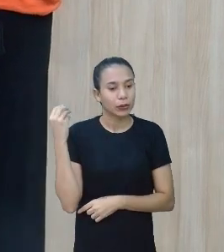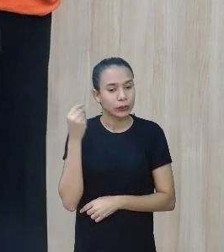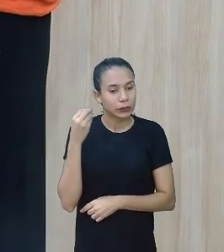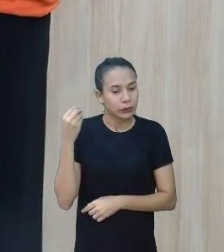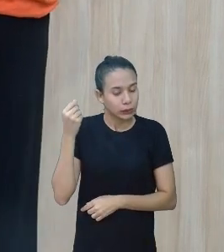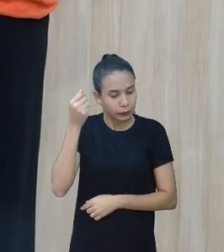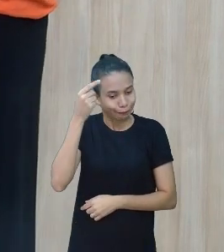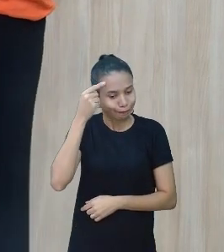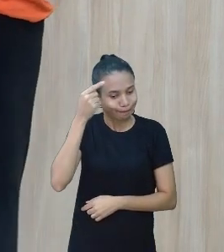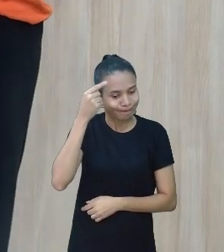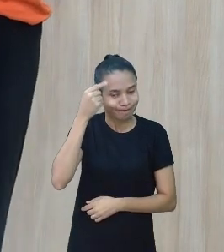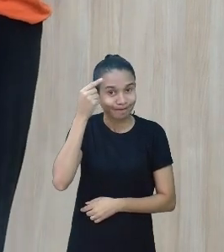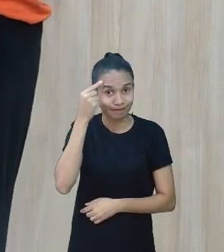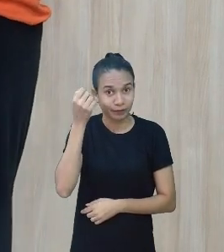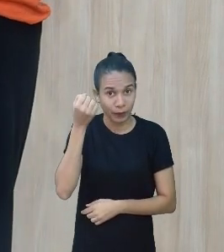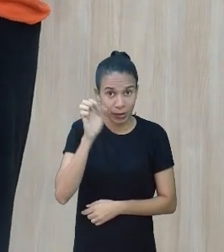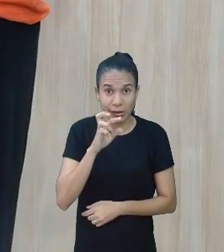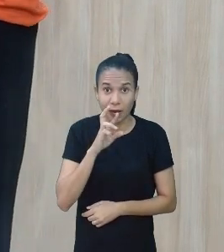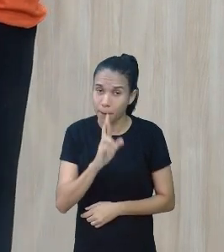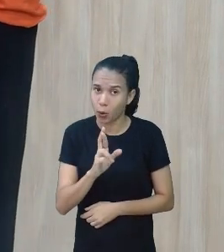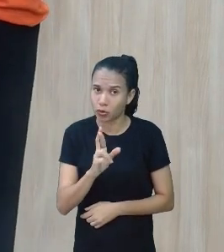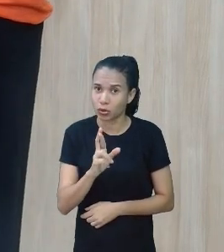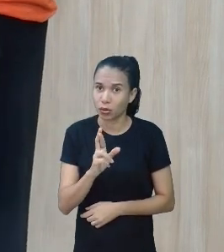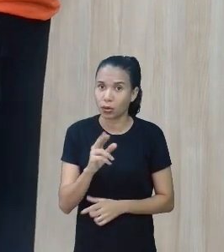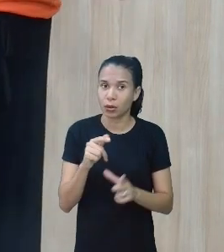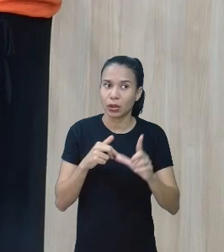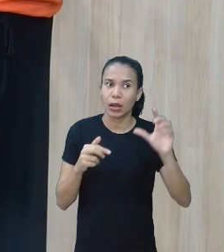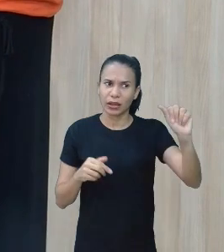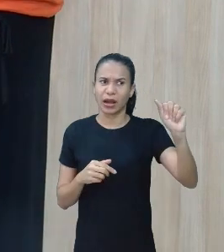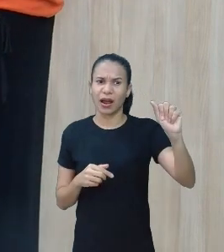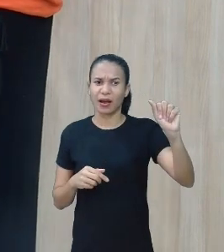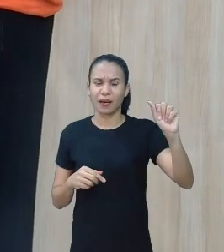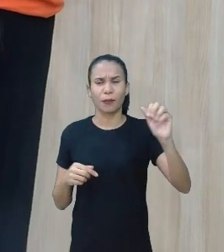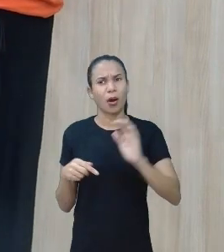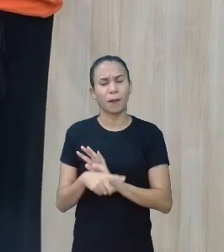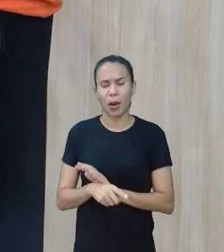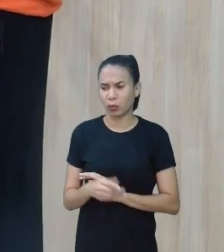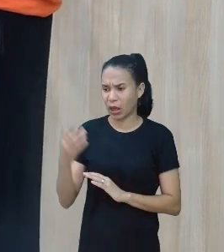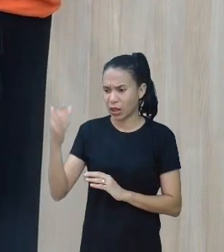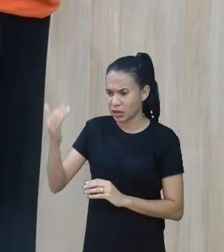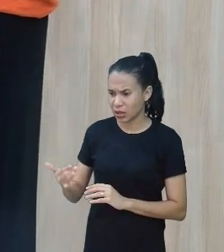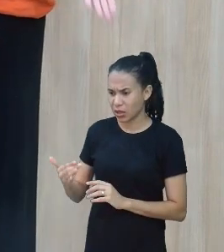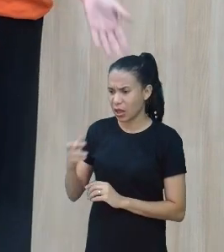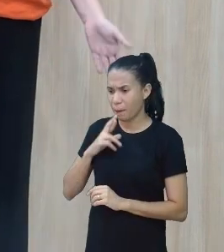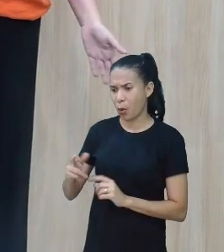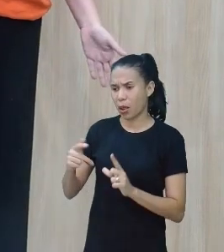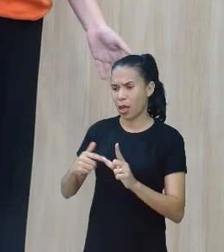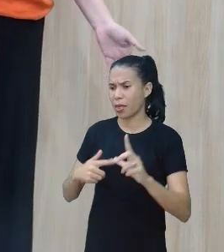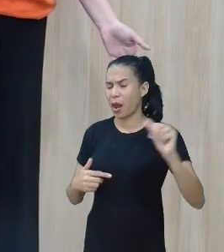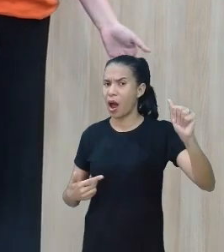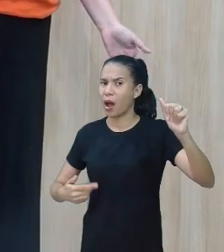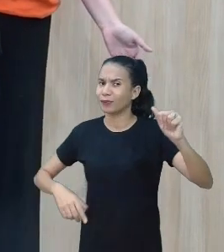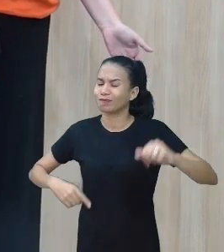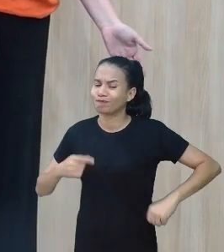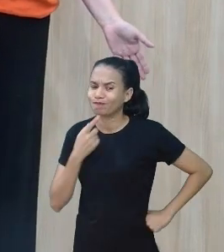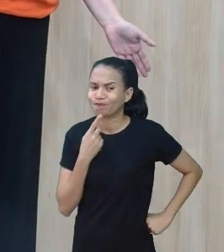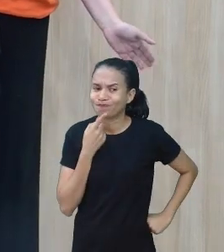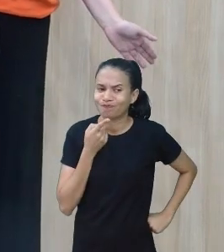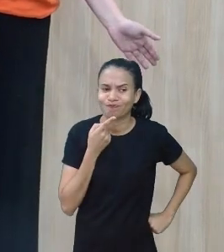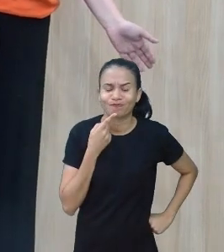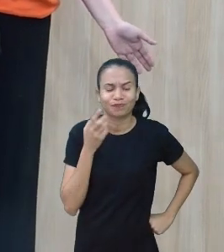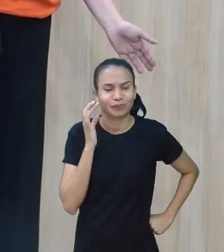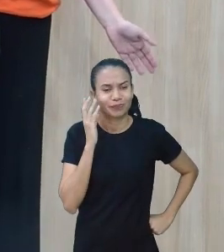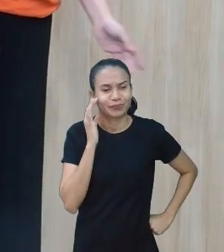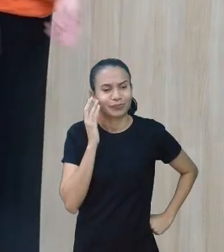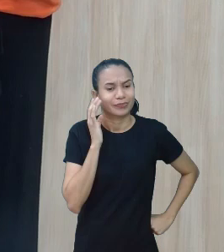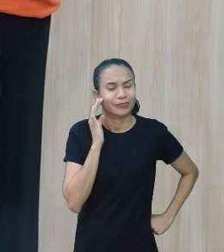pé atrás, quando a resposta está na letra A, porque você vai, pô, o cara vai fazer uma questão desse tamanho para colocar a resposta na letra A. Não